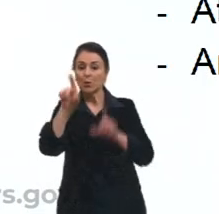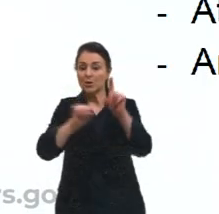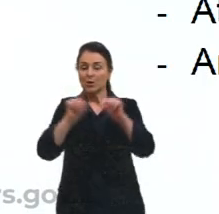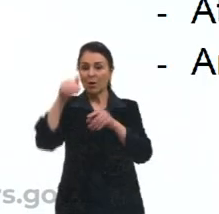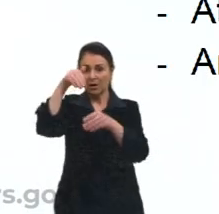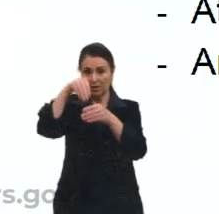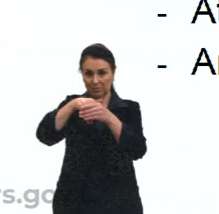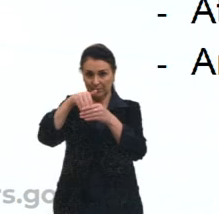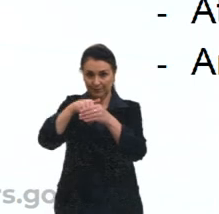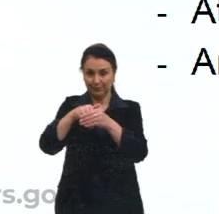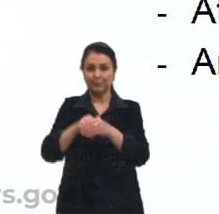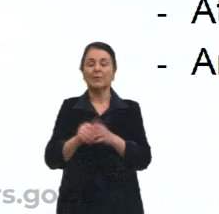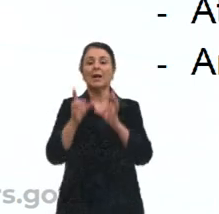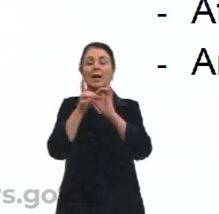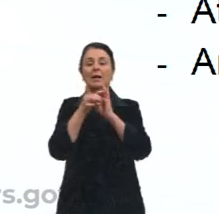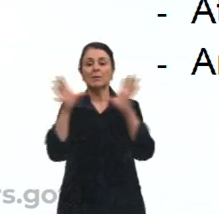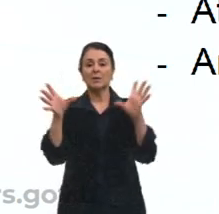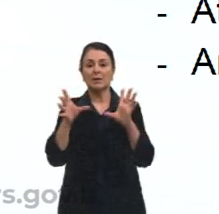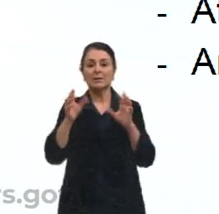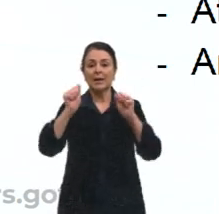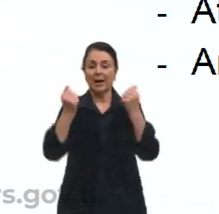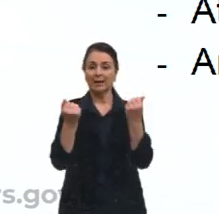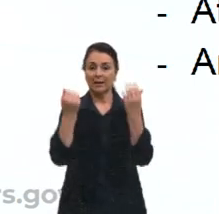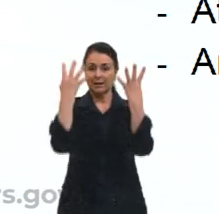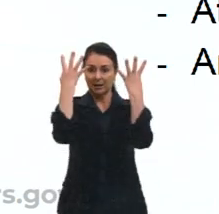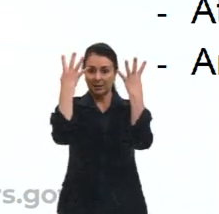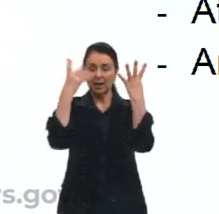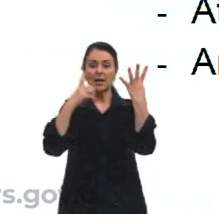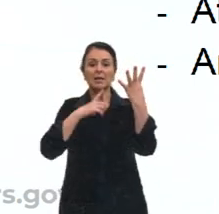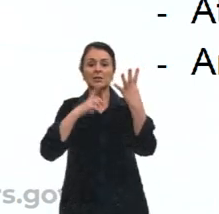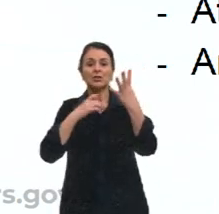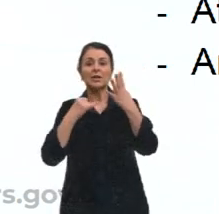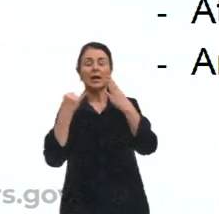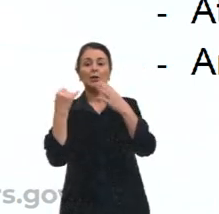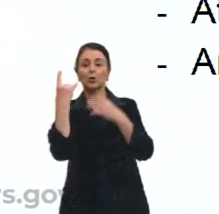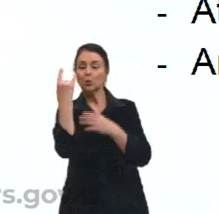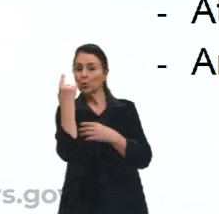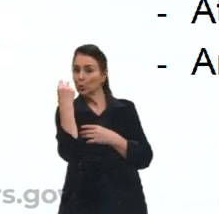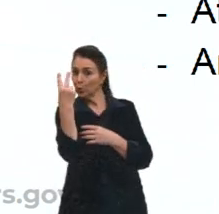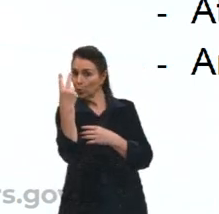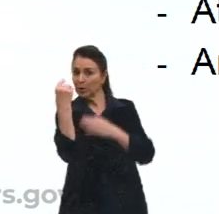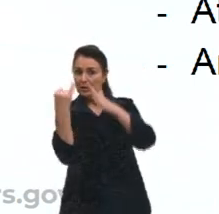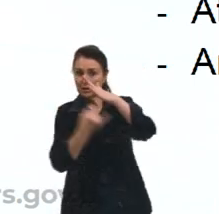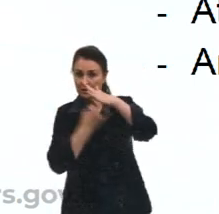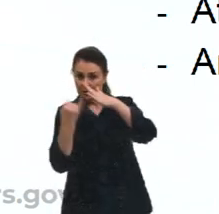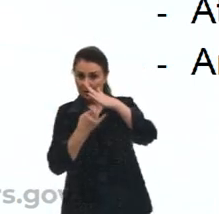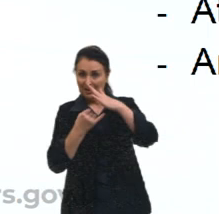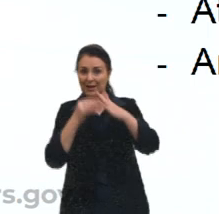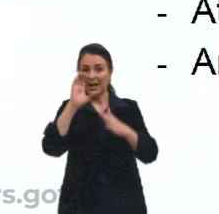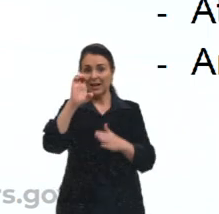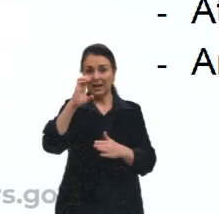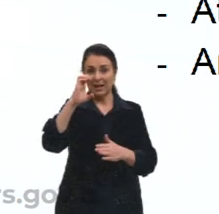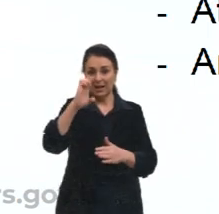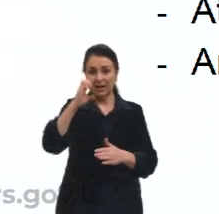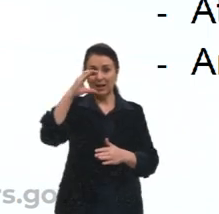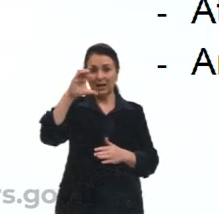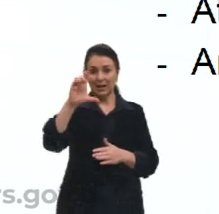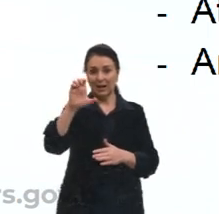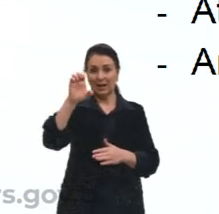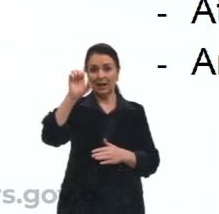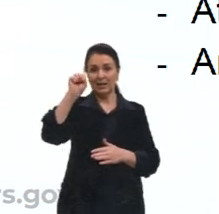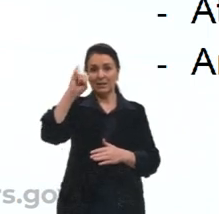ela tinha essas duas instituições principais que eram a Eclésia e a buhler e elas eram